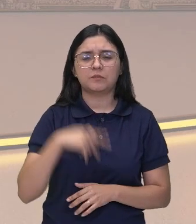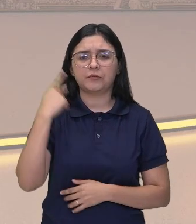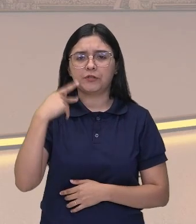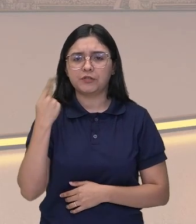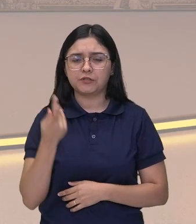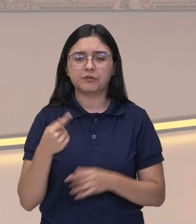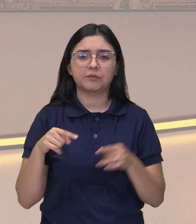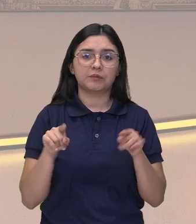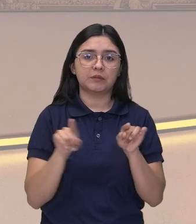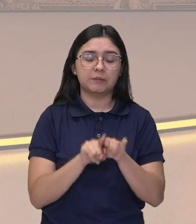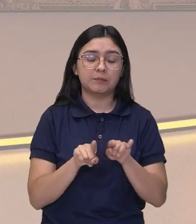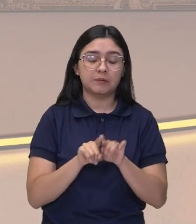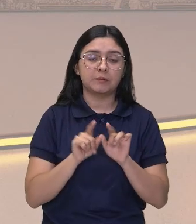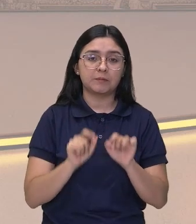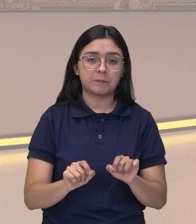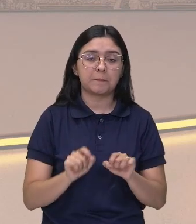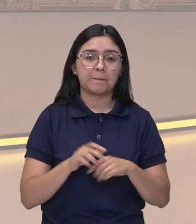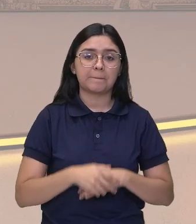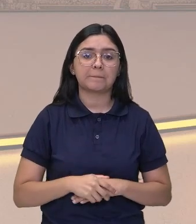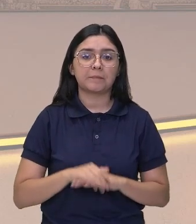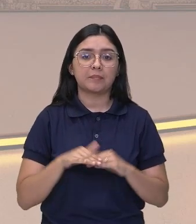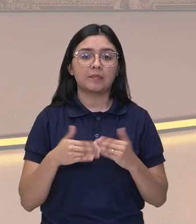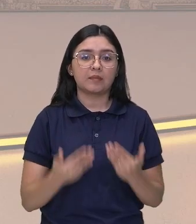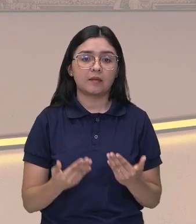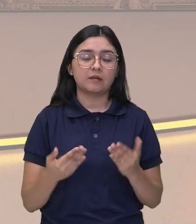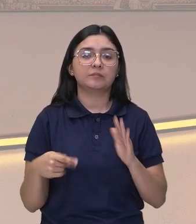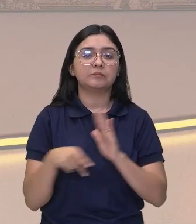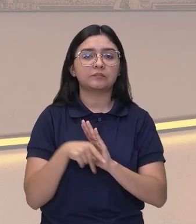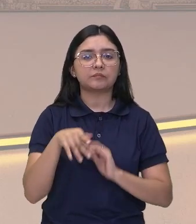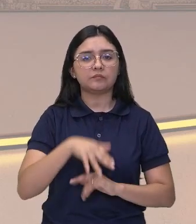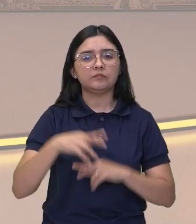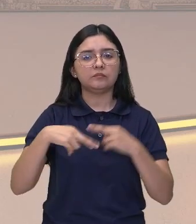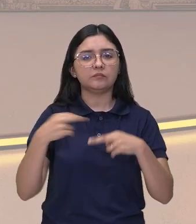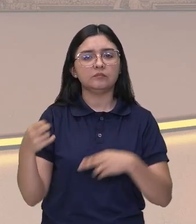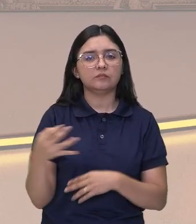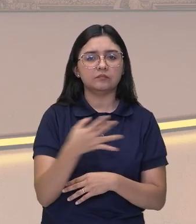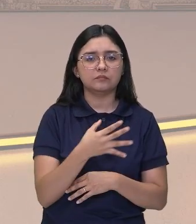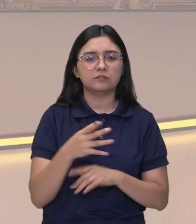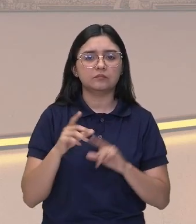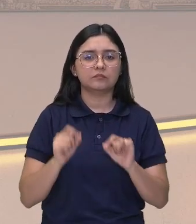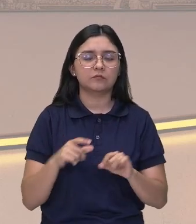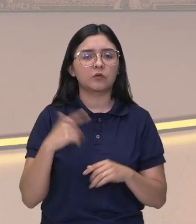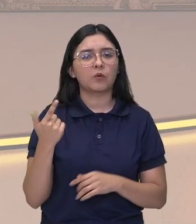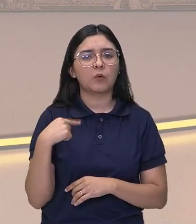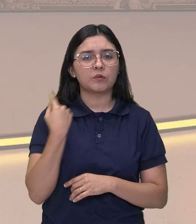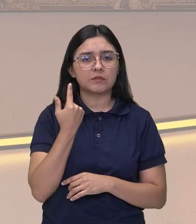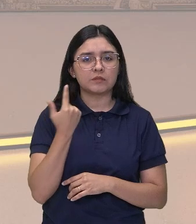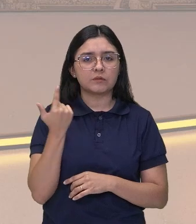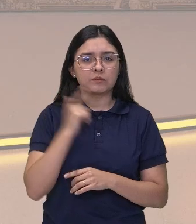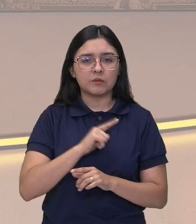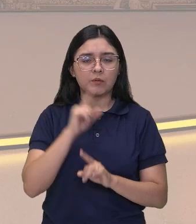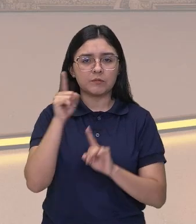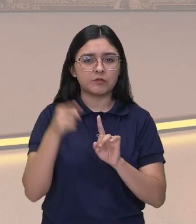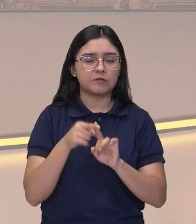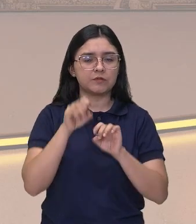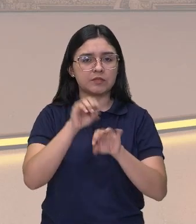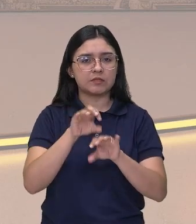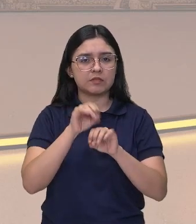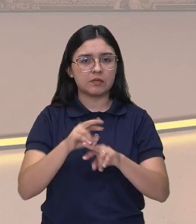político, que foi aí, né? Então, essa parte do Renascimento atingiu o meu objetivo, que era trabalhar